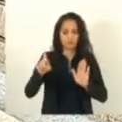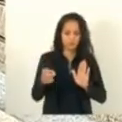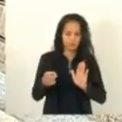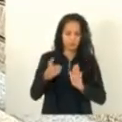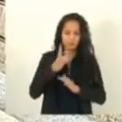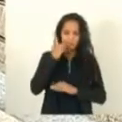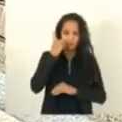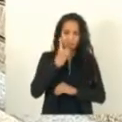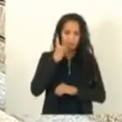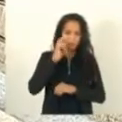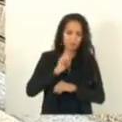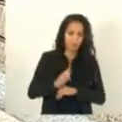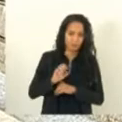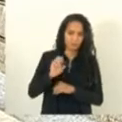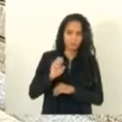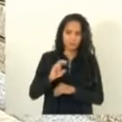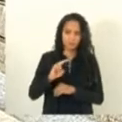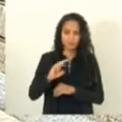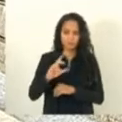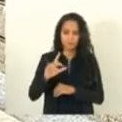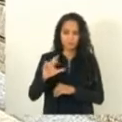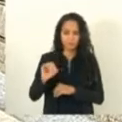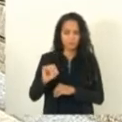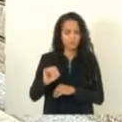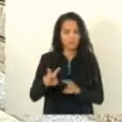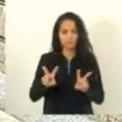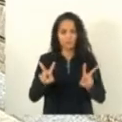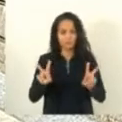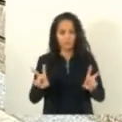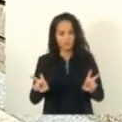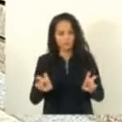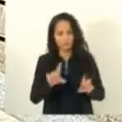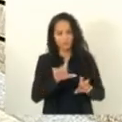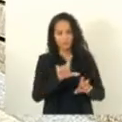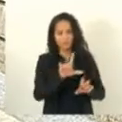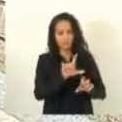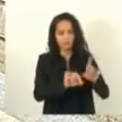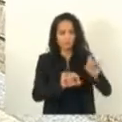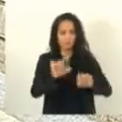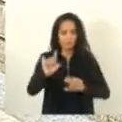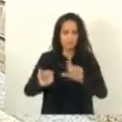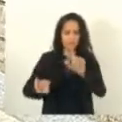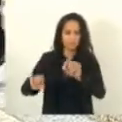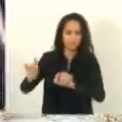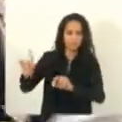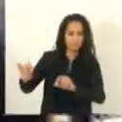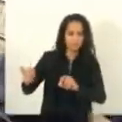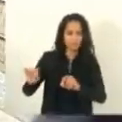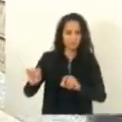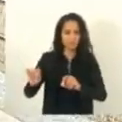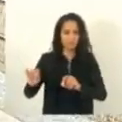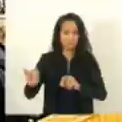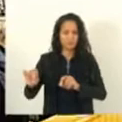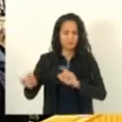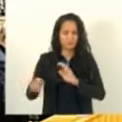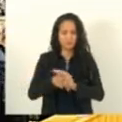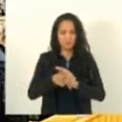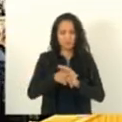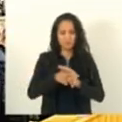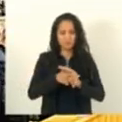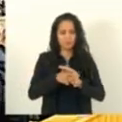Euclério Sampaio sobre estabelecer essa coleta seletiva nas escolas é um projeto muito